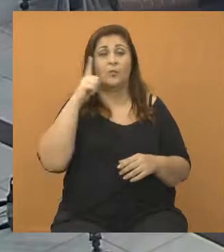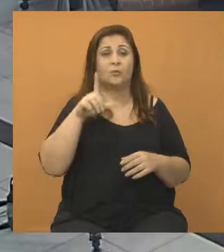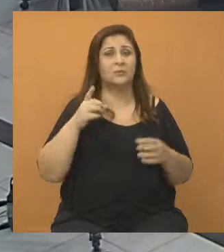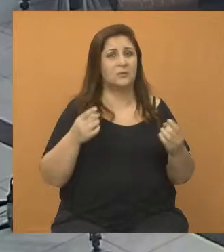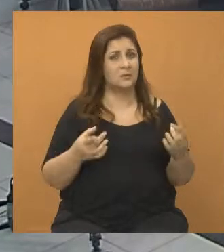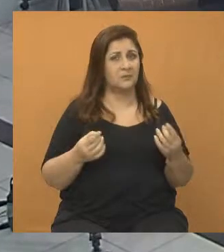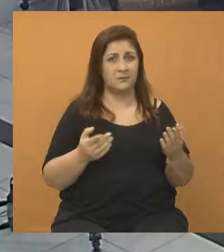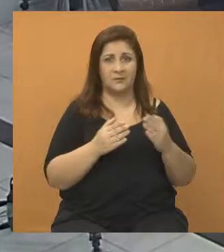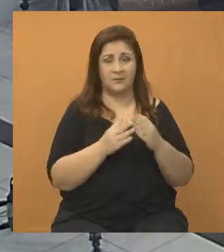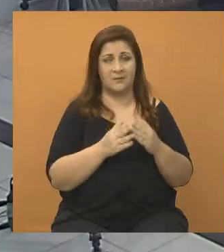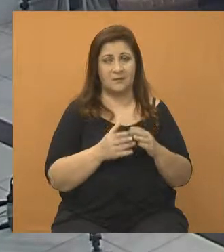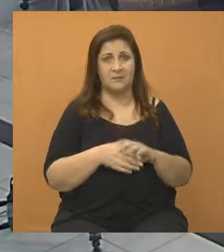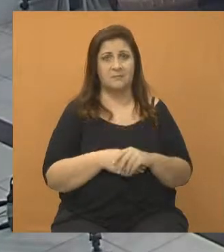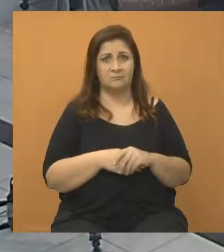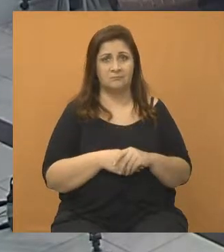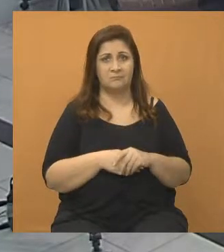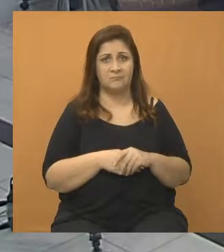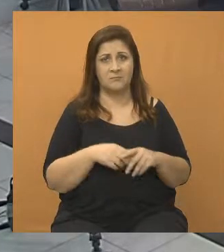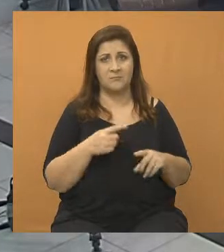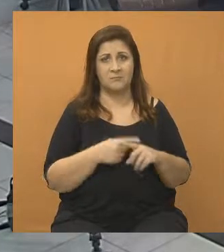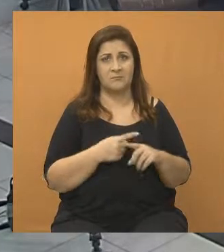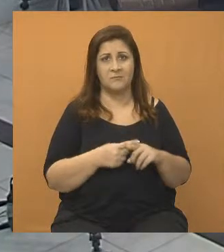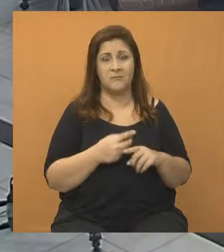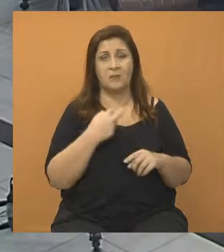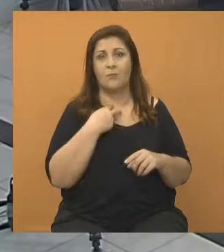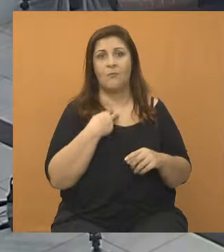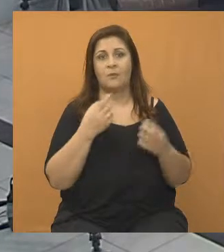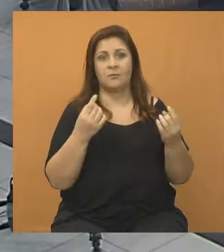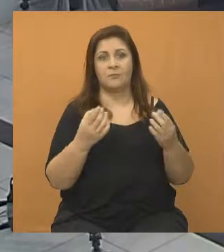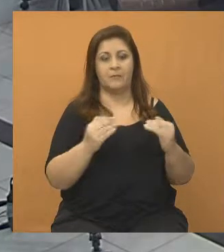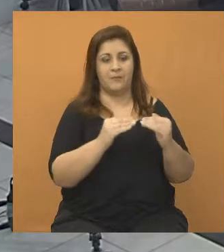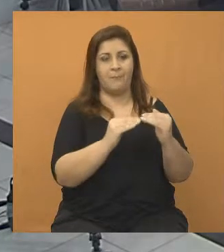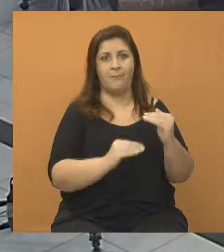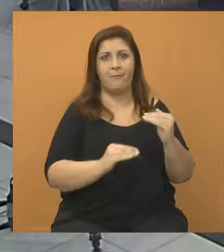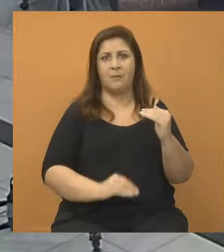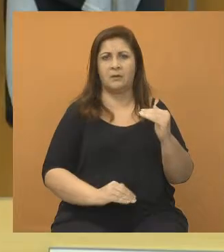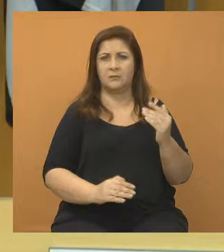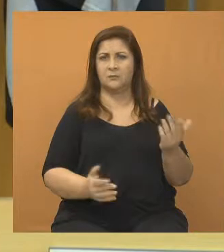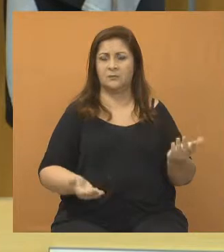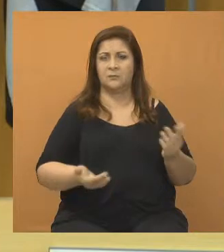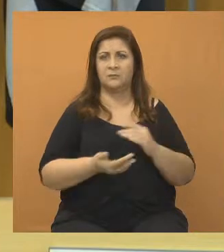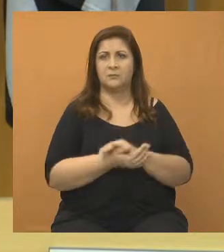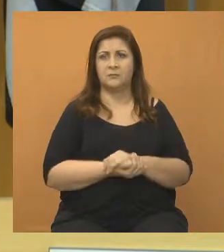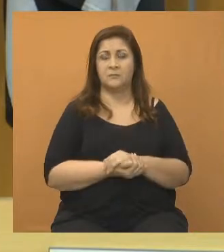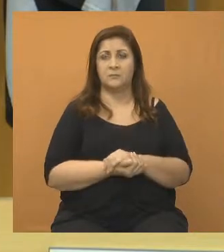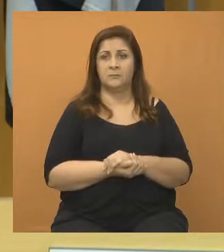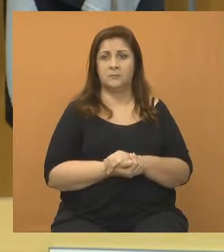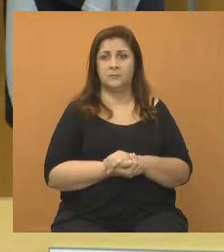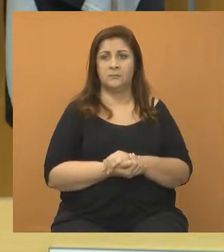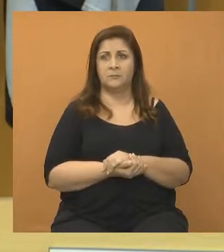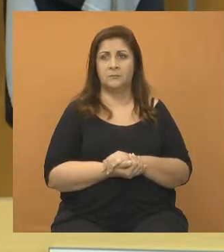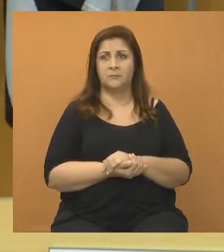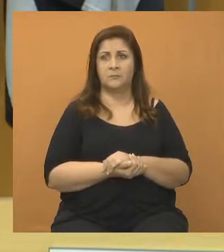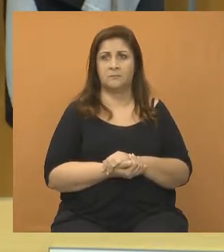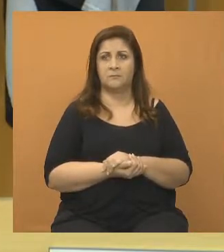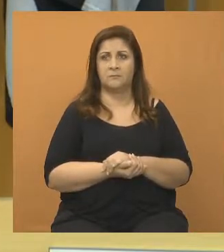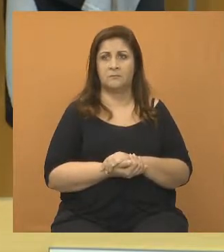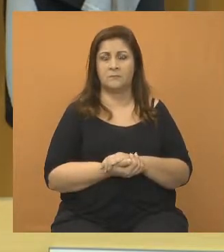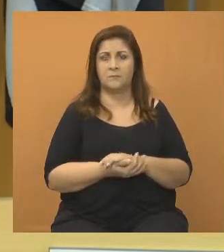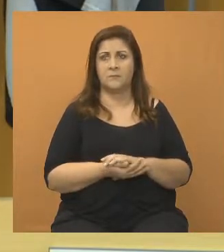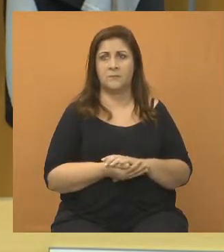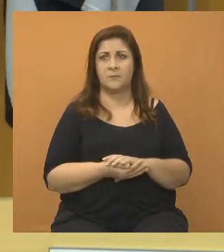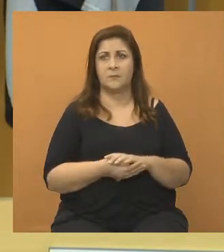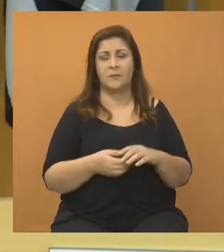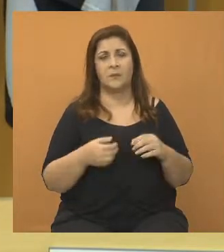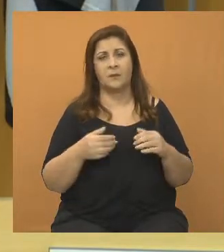preço mínimo, que também não se pode vender por um preço muito abaixo do valor de mercado. Então, é interessante que se postergue